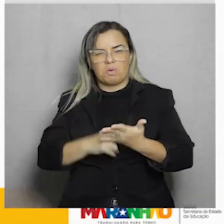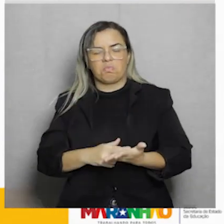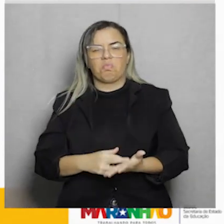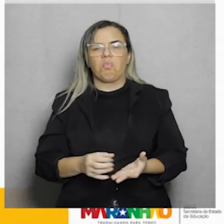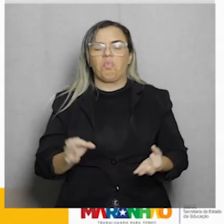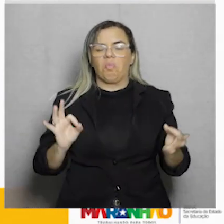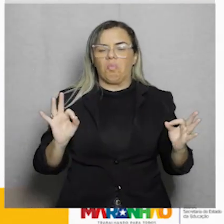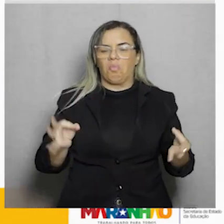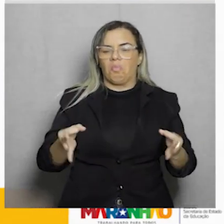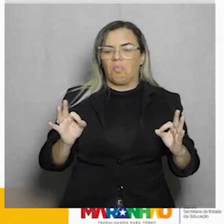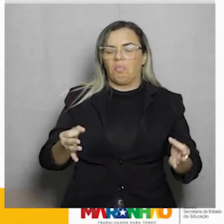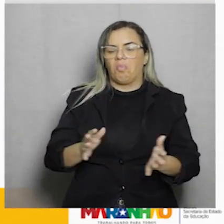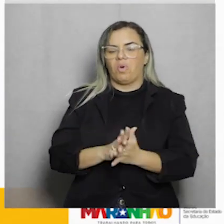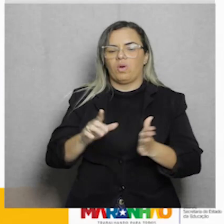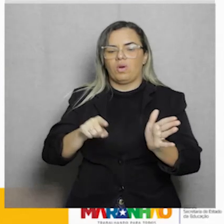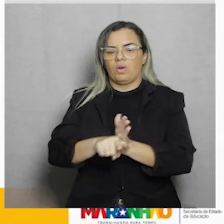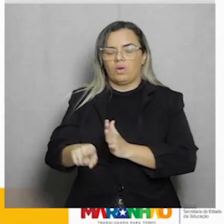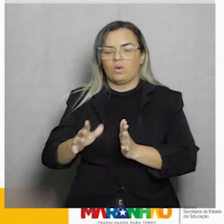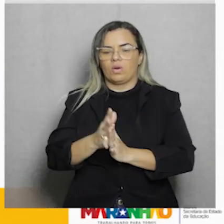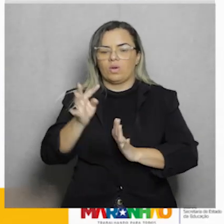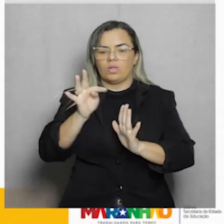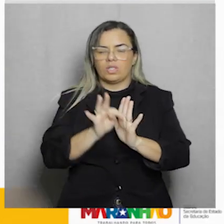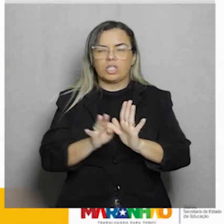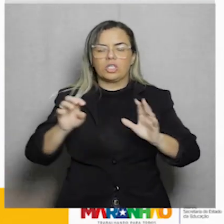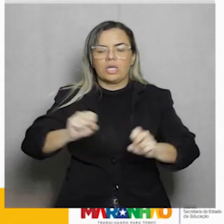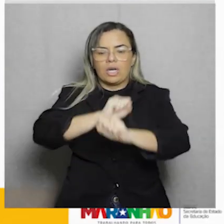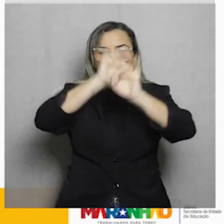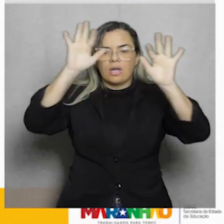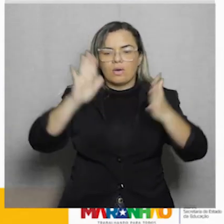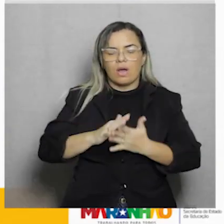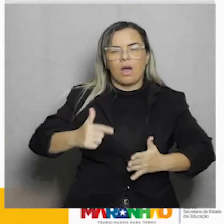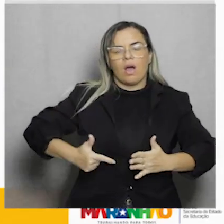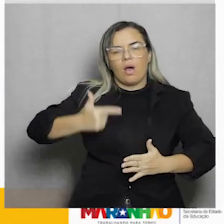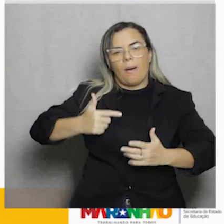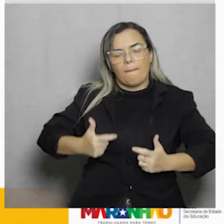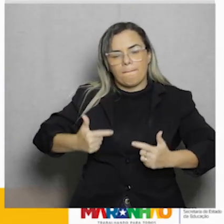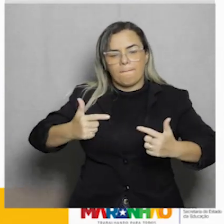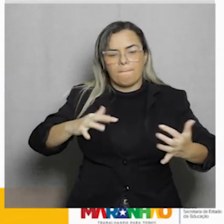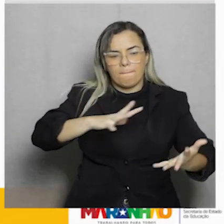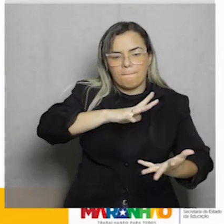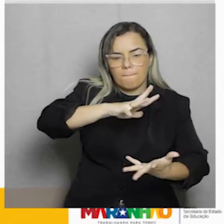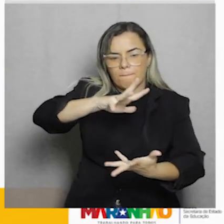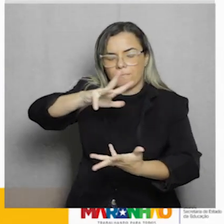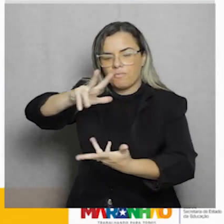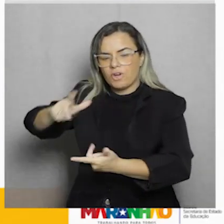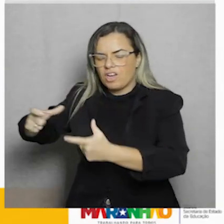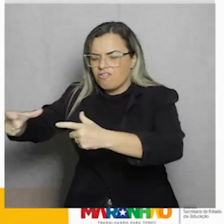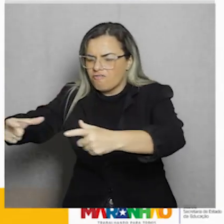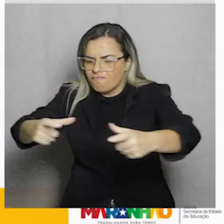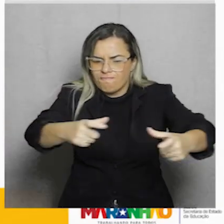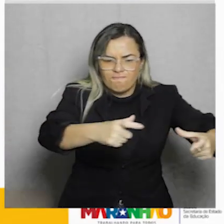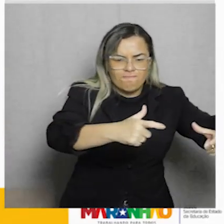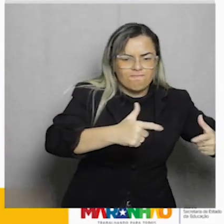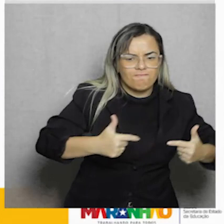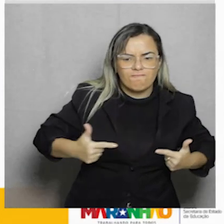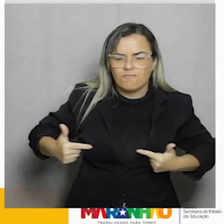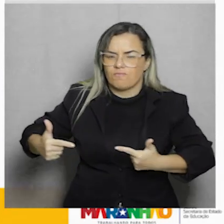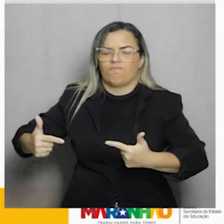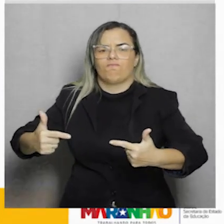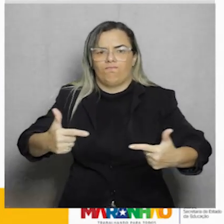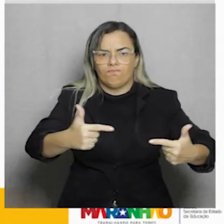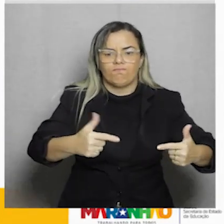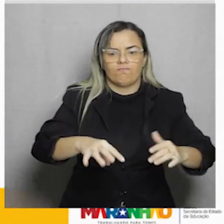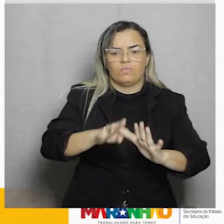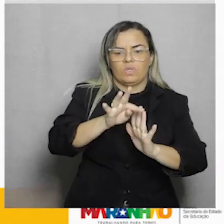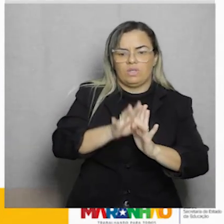questão. Como o texto deixa muito claro, a Segunda Guerra Mundial foi travada em muitos lugares. O texto está dizendo